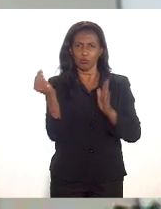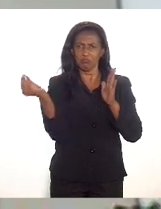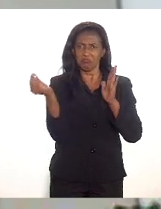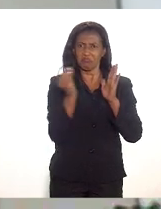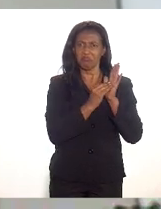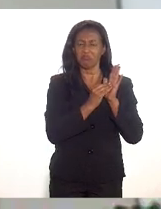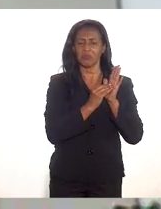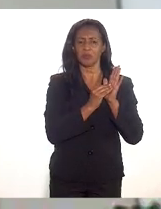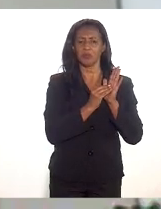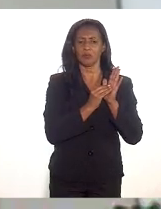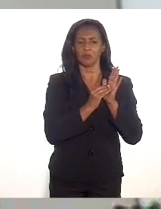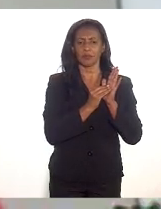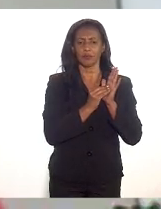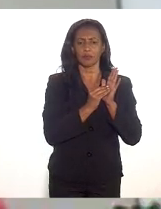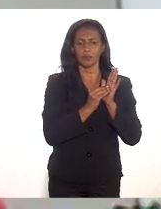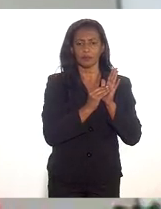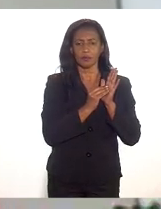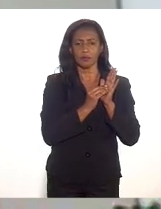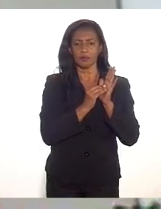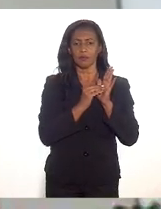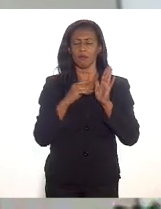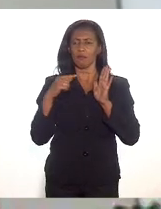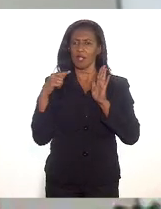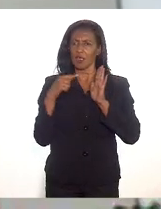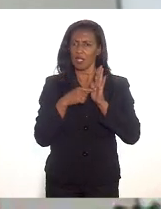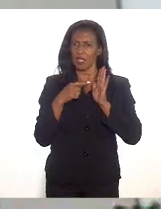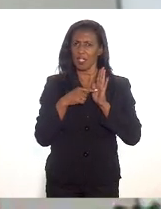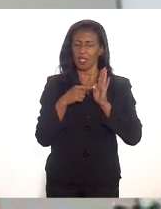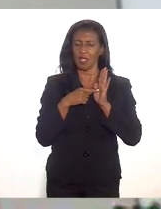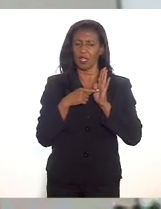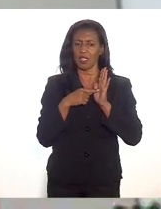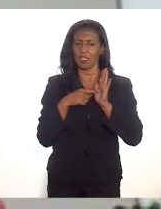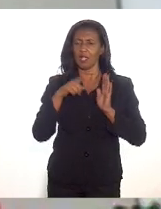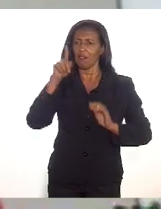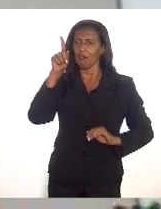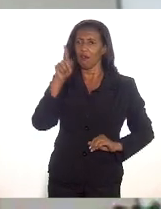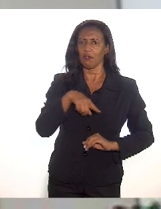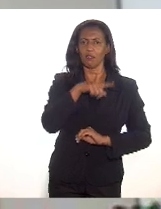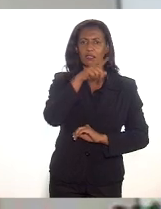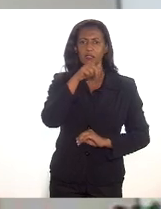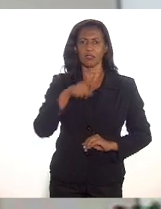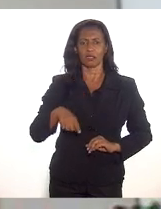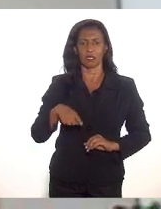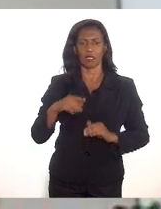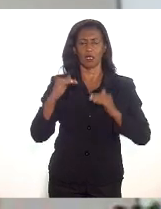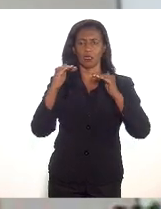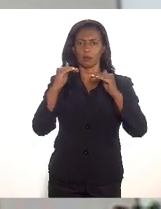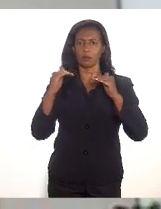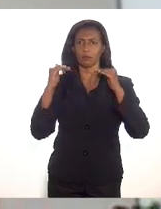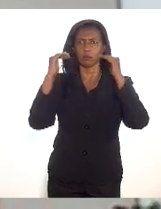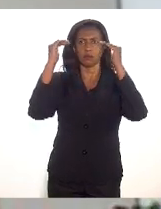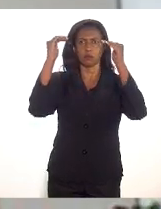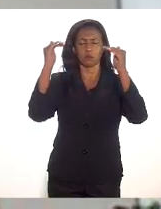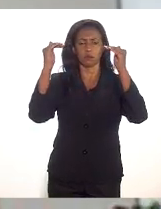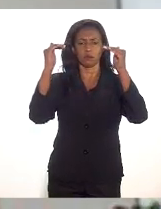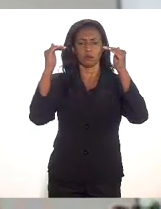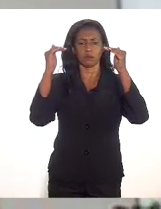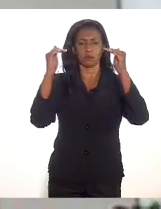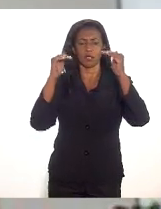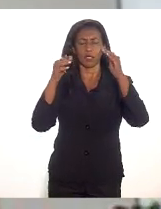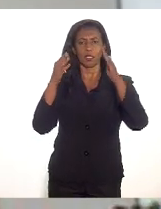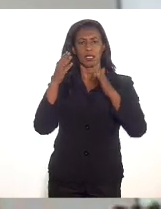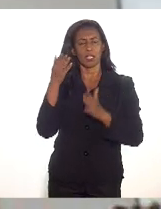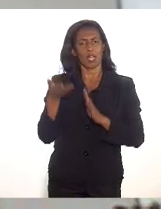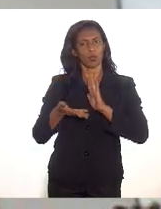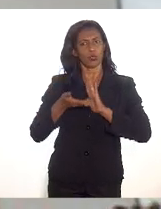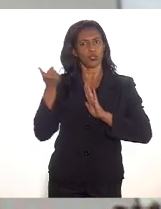do Estado, ele reivindica a decisão do ministro do Supremo, Luiz Fux, que, ao derrubar